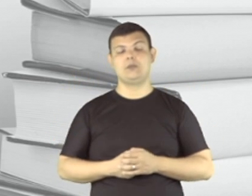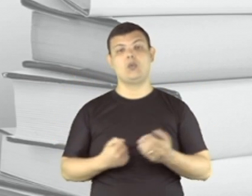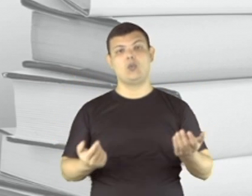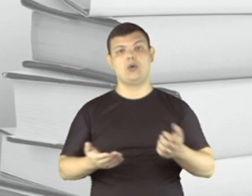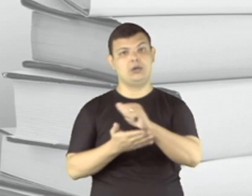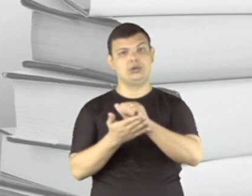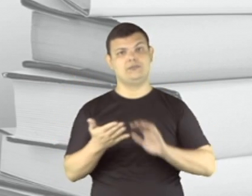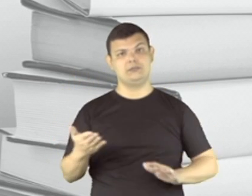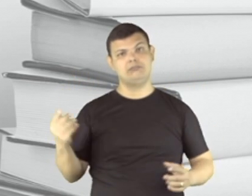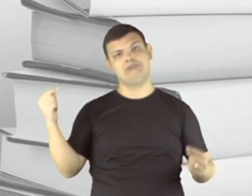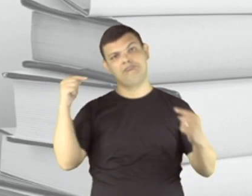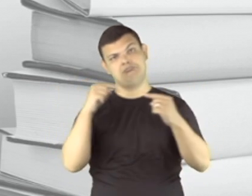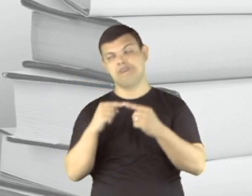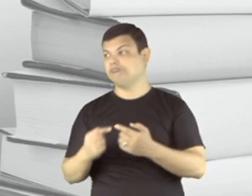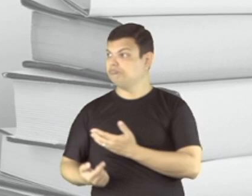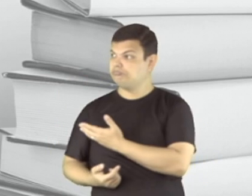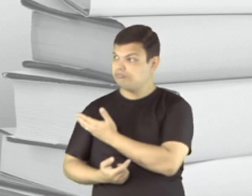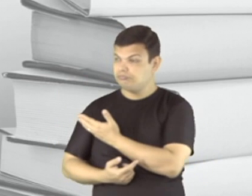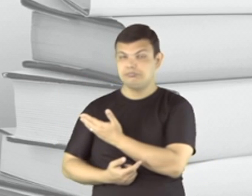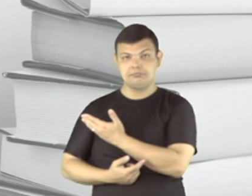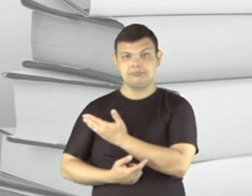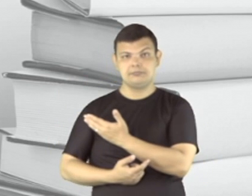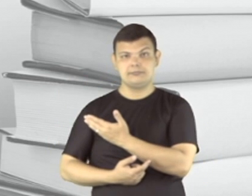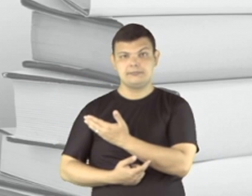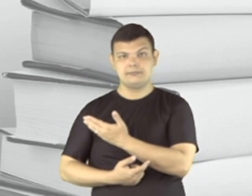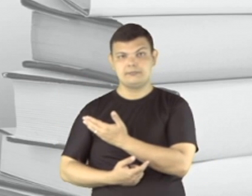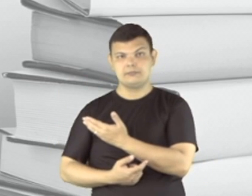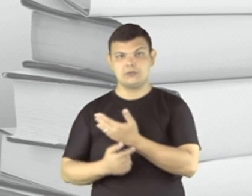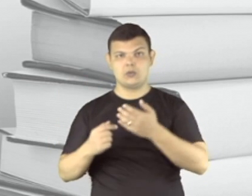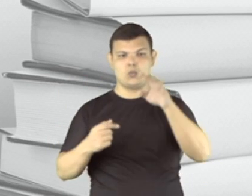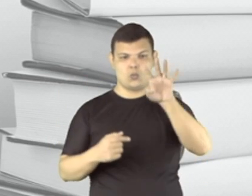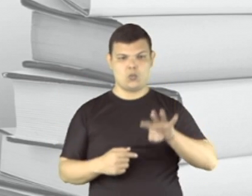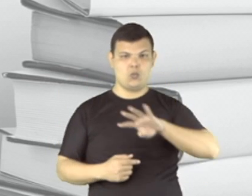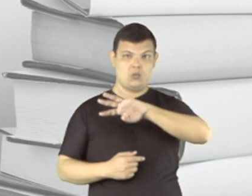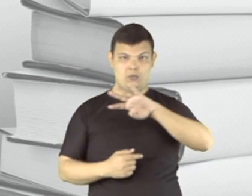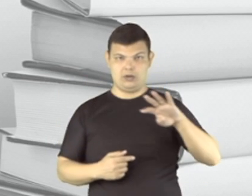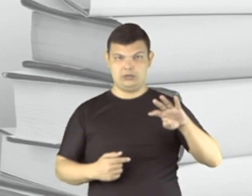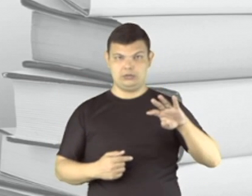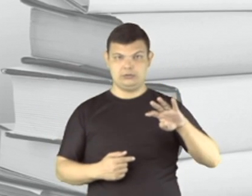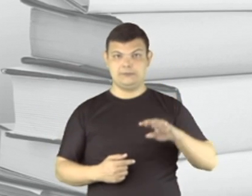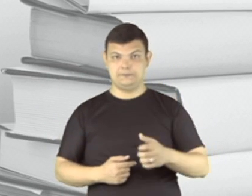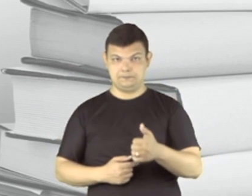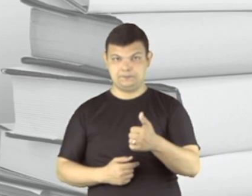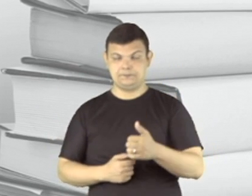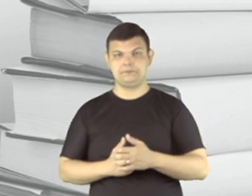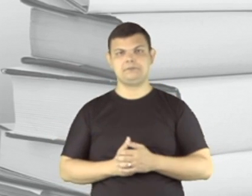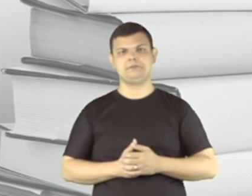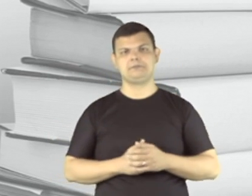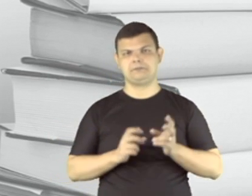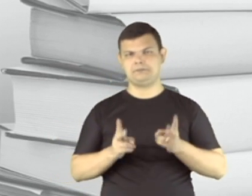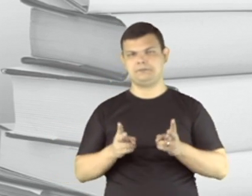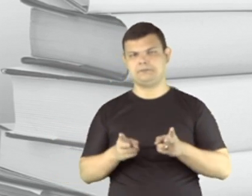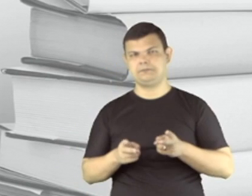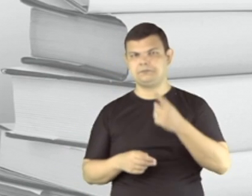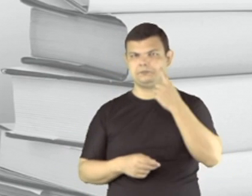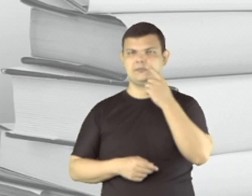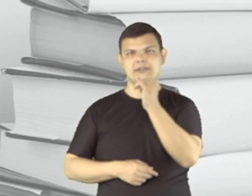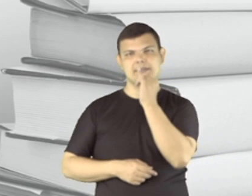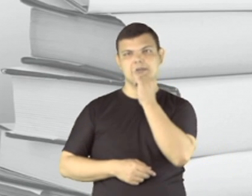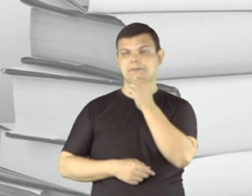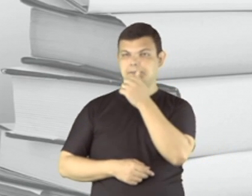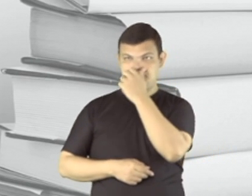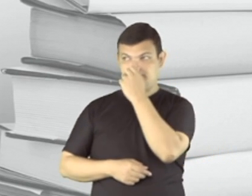atividade de hoje ela vai envolver justamente essa malha quadriculada. Vamos continuar aqui com um